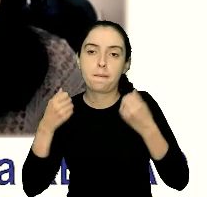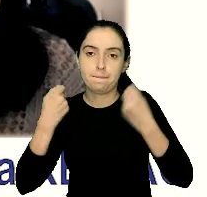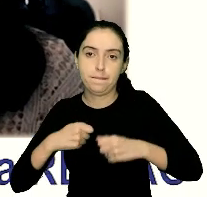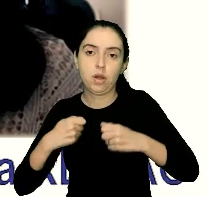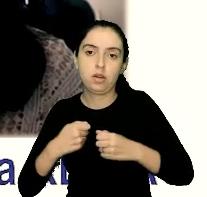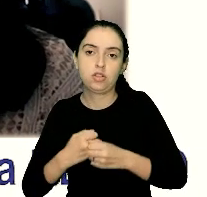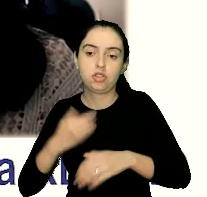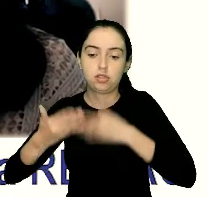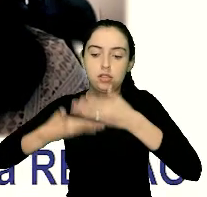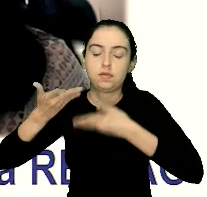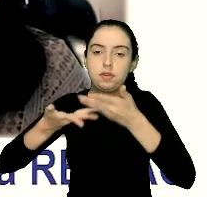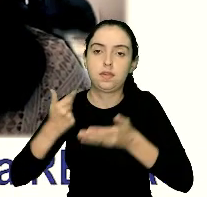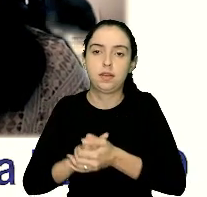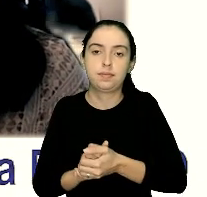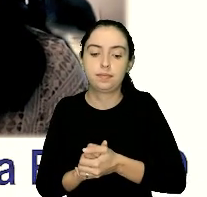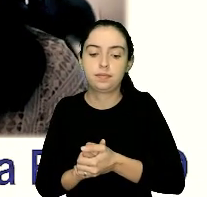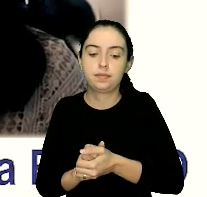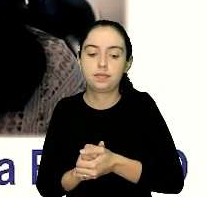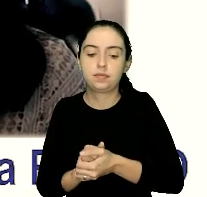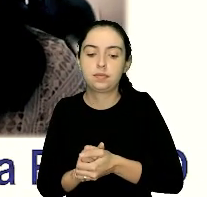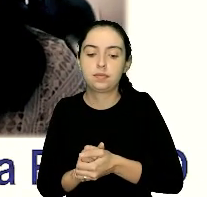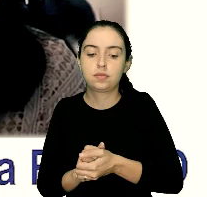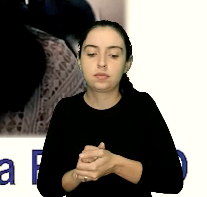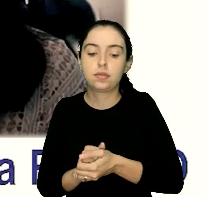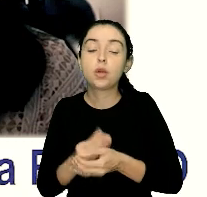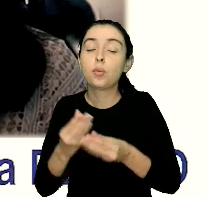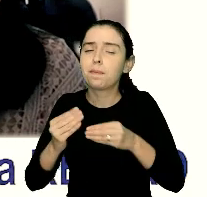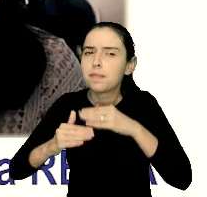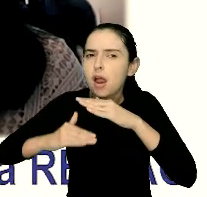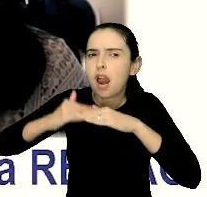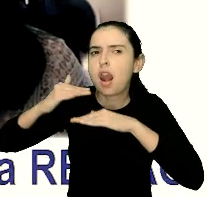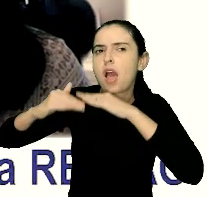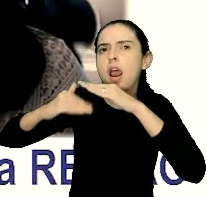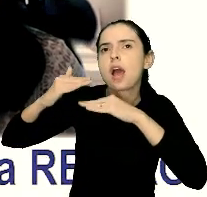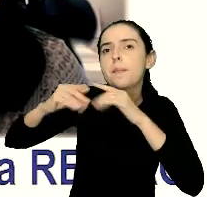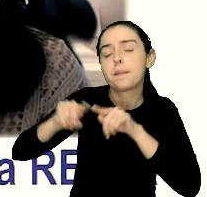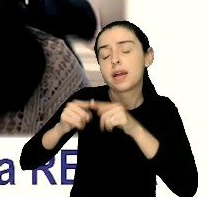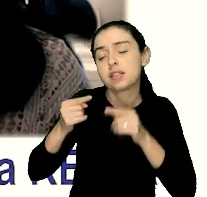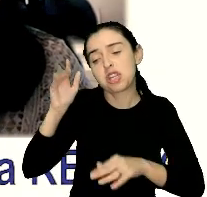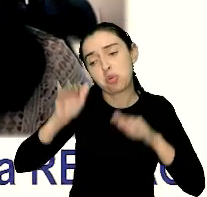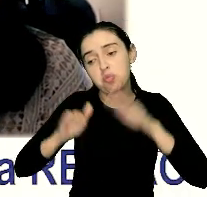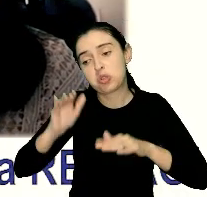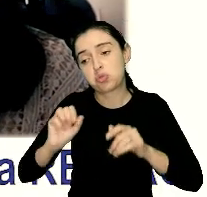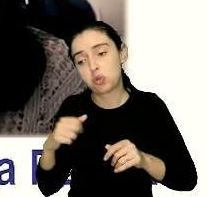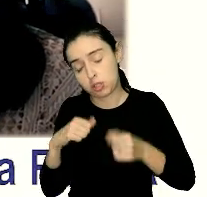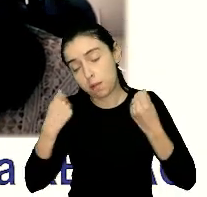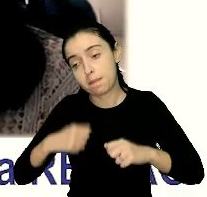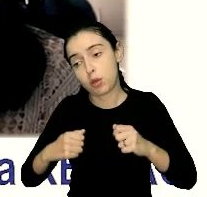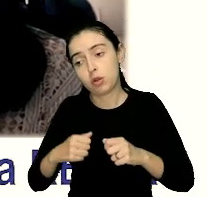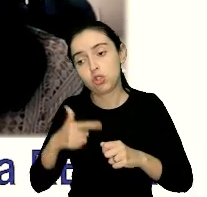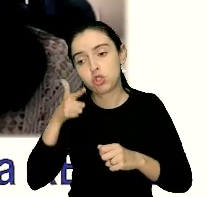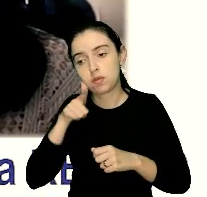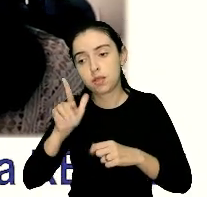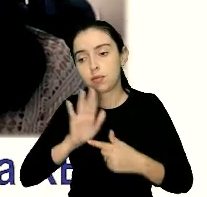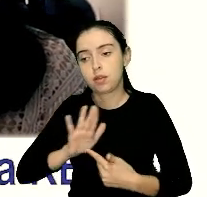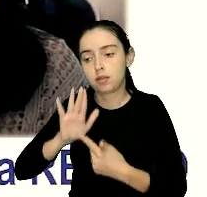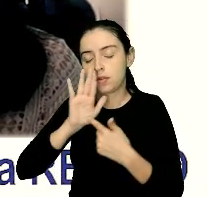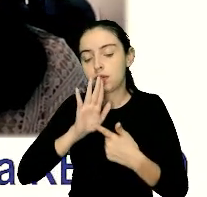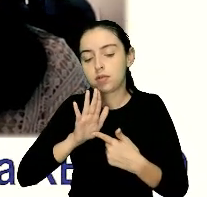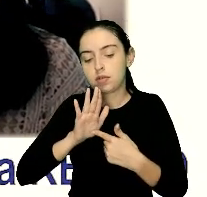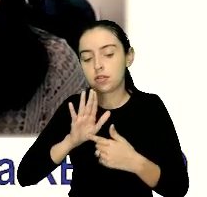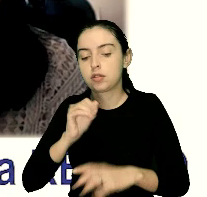muito ainda o que se fazer, mas algumas coisas nós já podemos transmitir com alguma segurança para vocês,